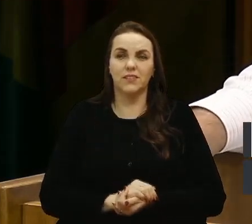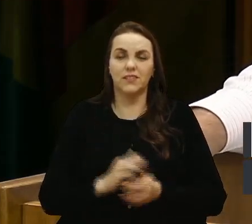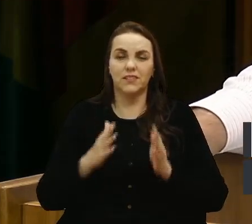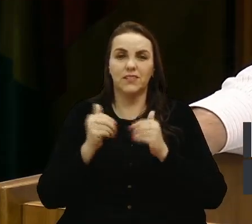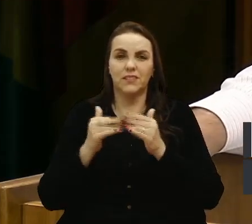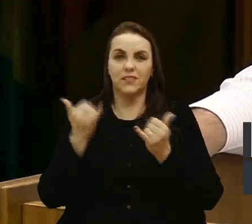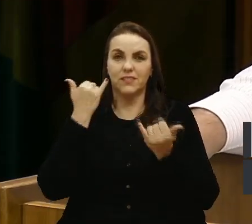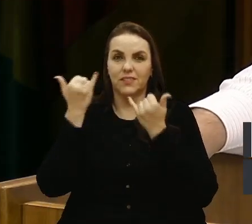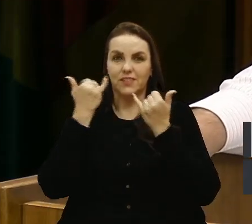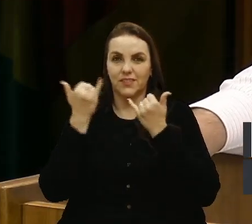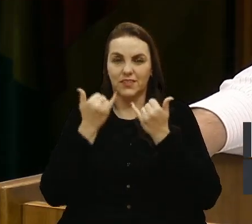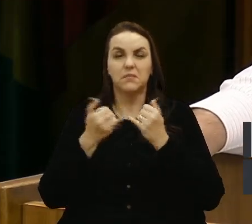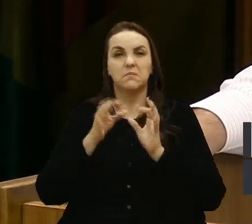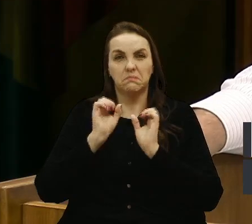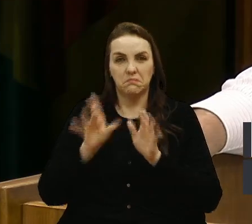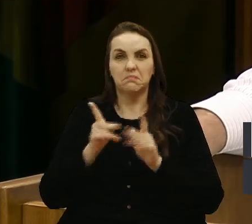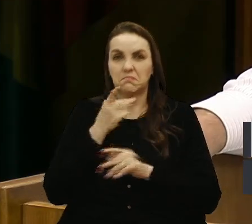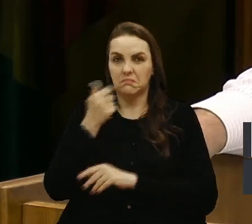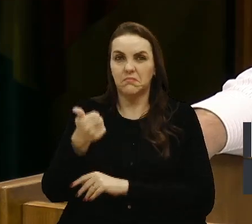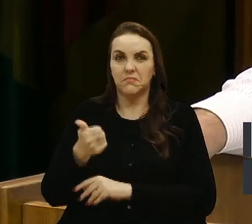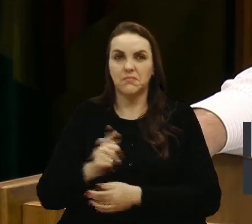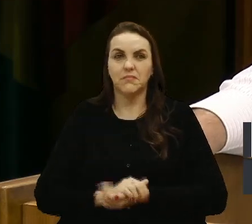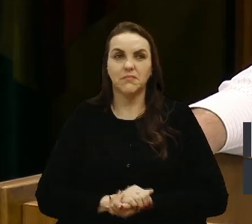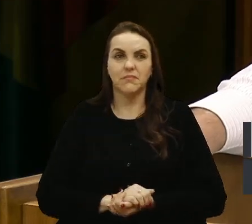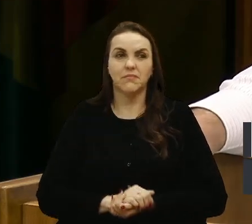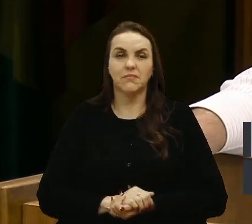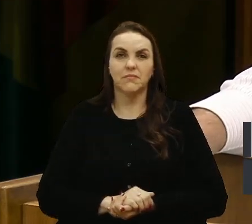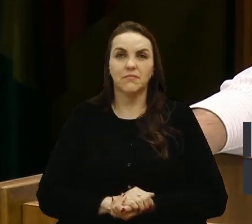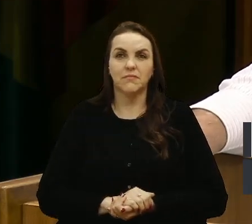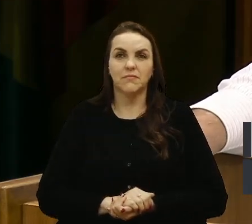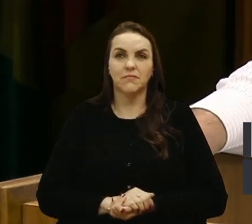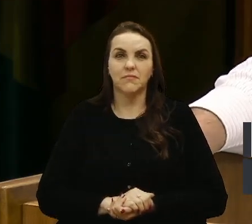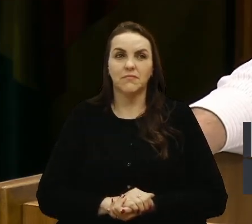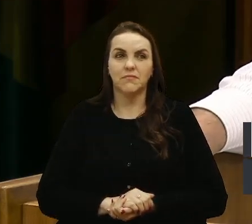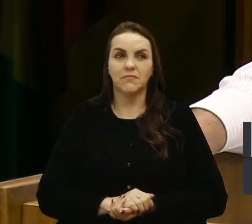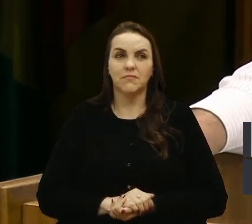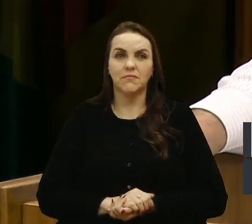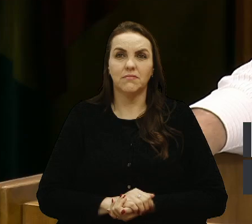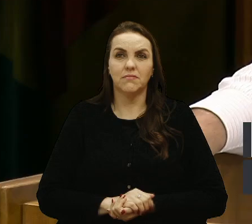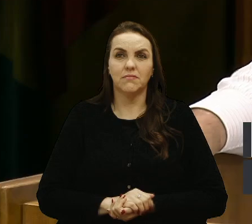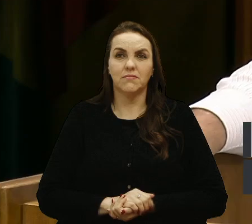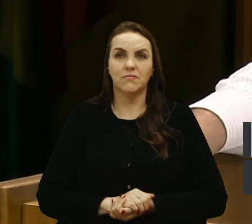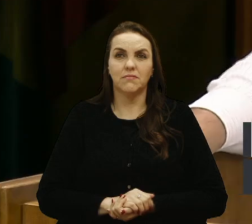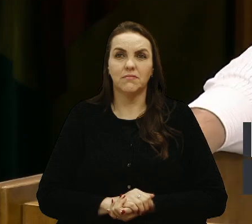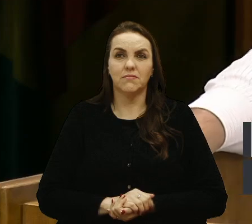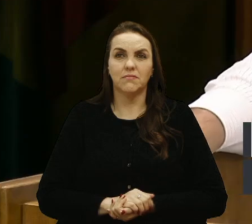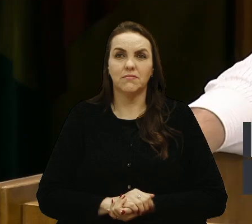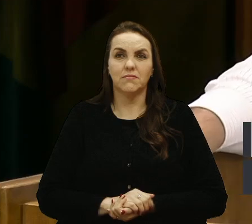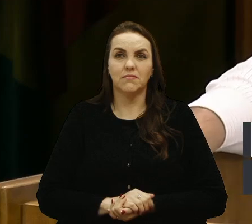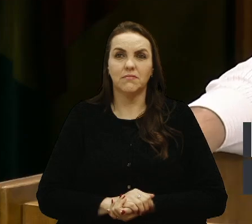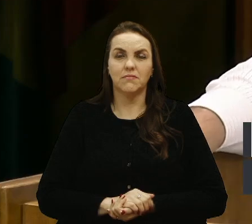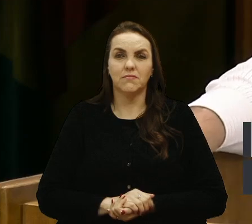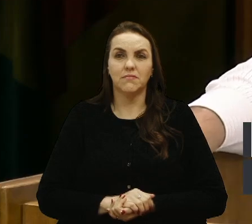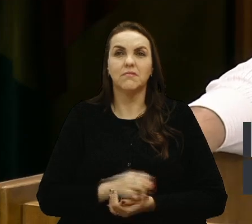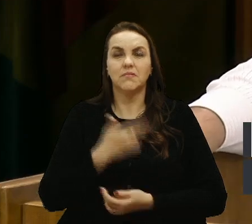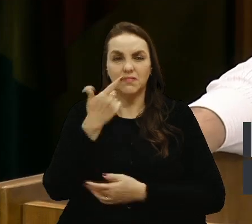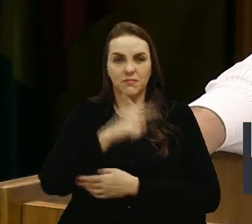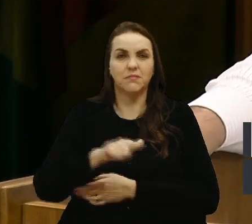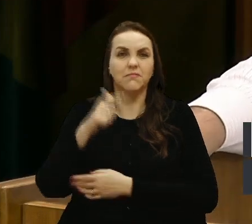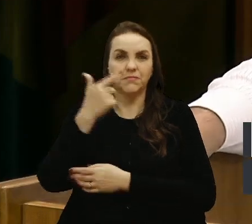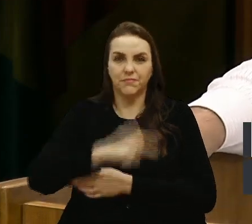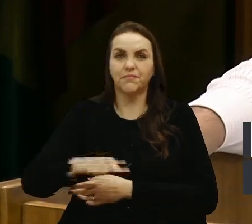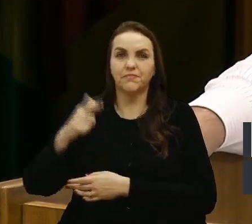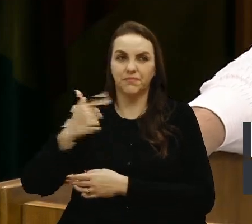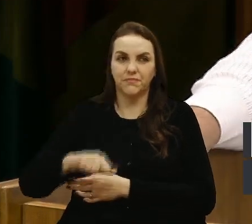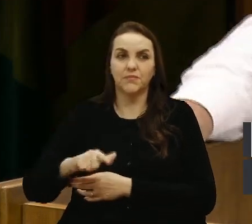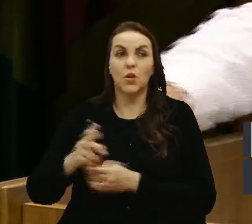e quero dizer também, estão desrespeitando a oposição reiteradamente. E